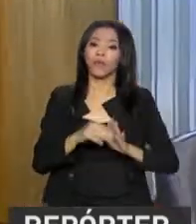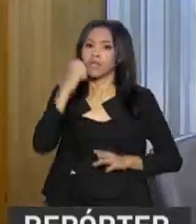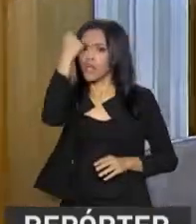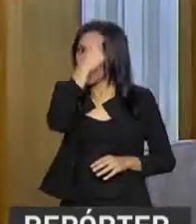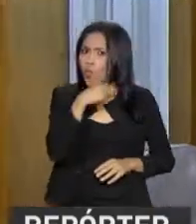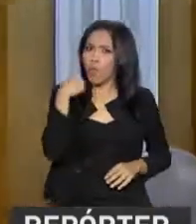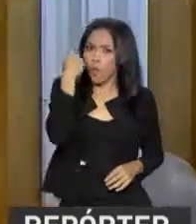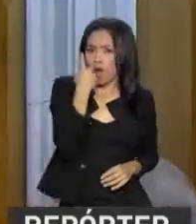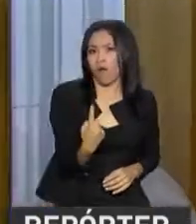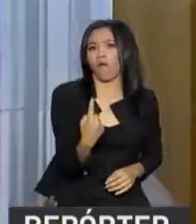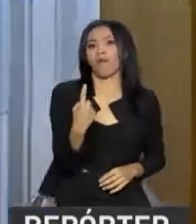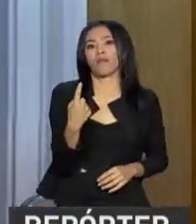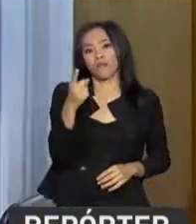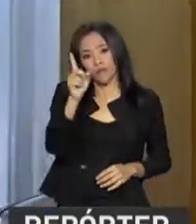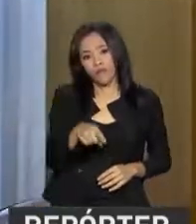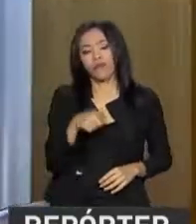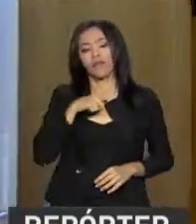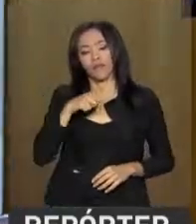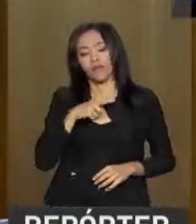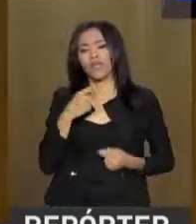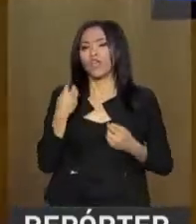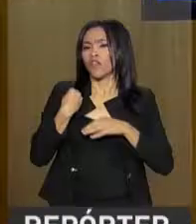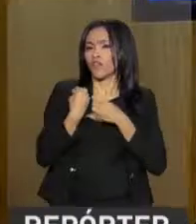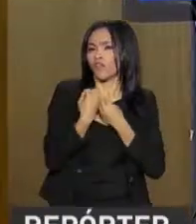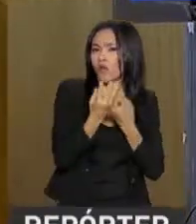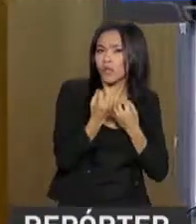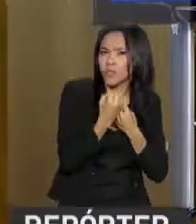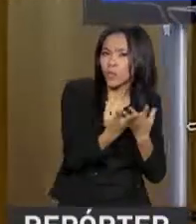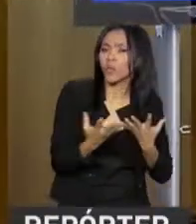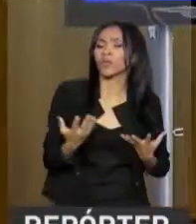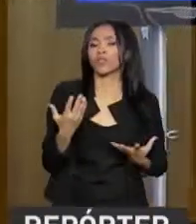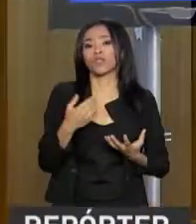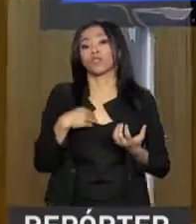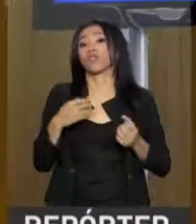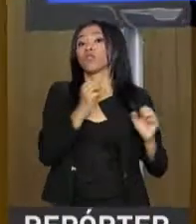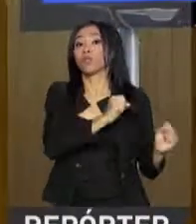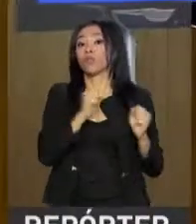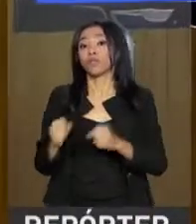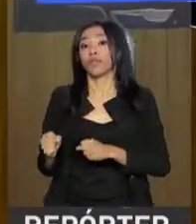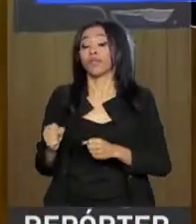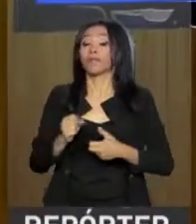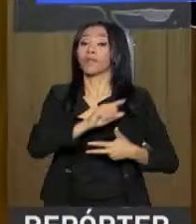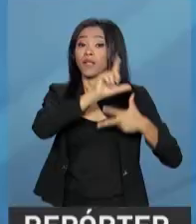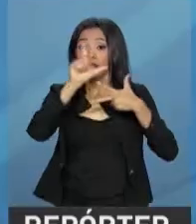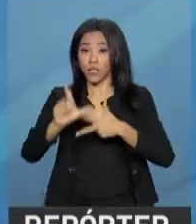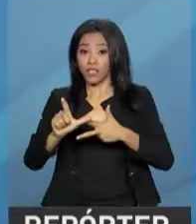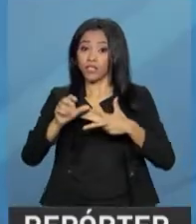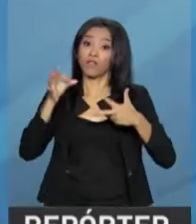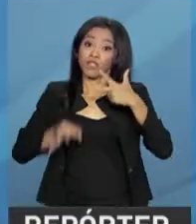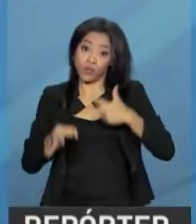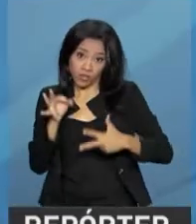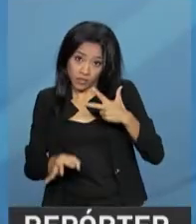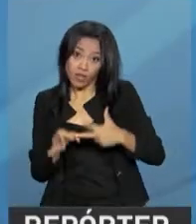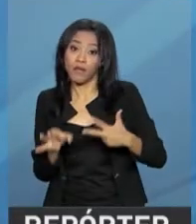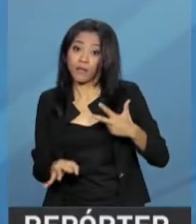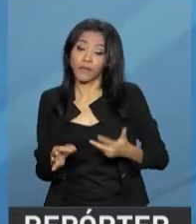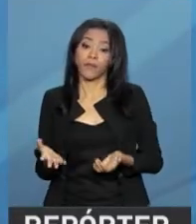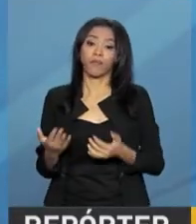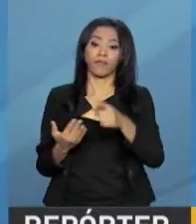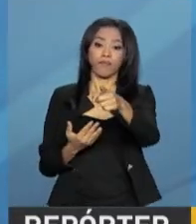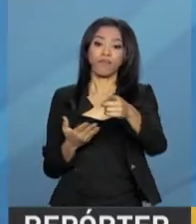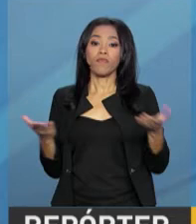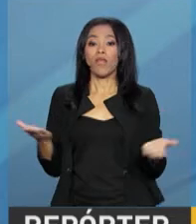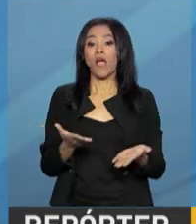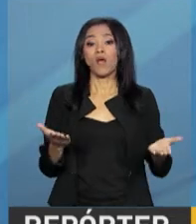1 hora de duração, que inclui também informações dos poderes legislativo e judiciário. A partir de agora, os ouvintes terão